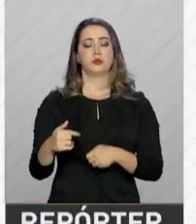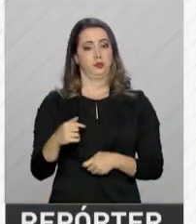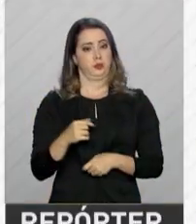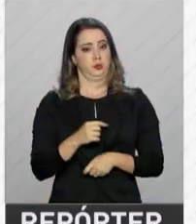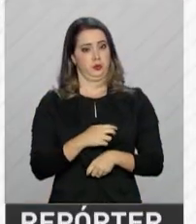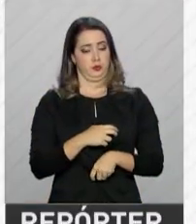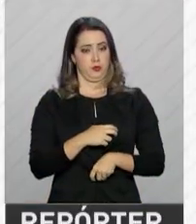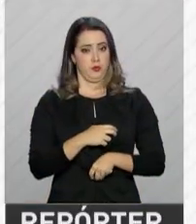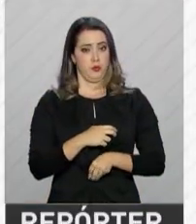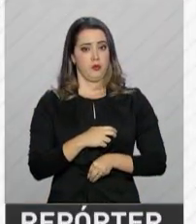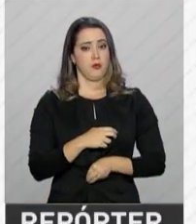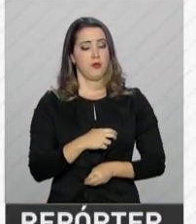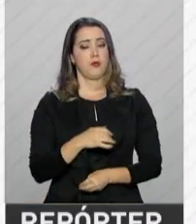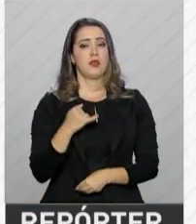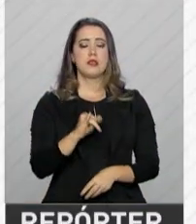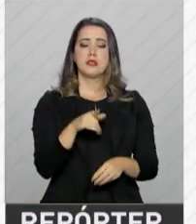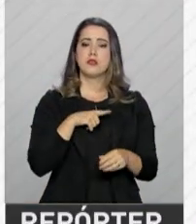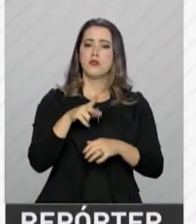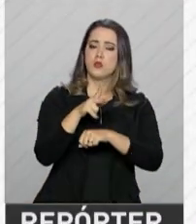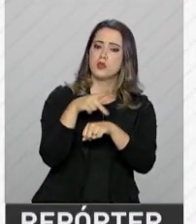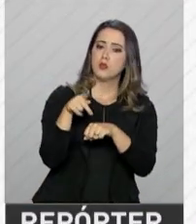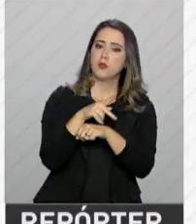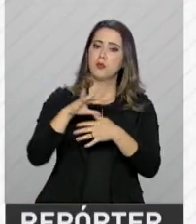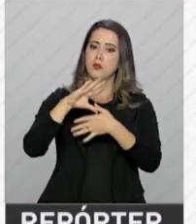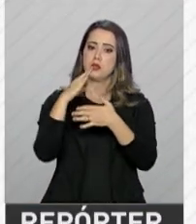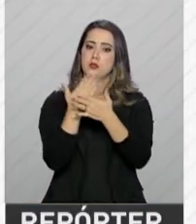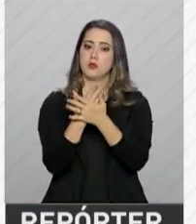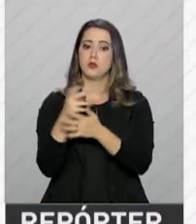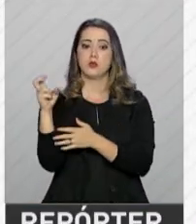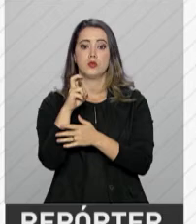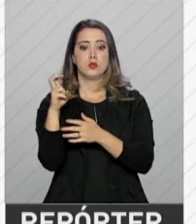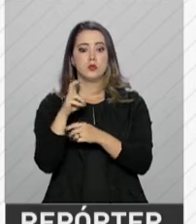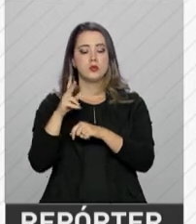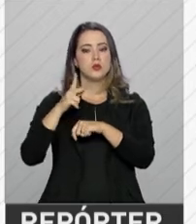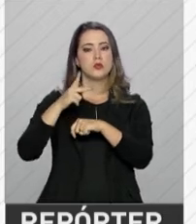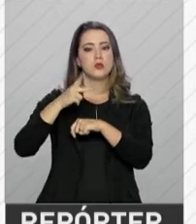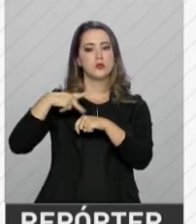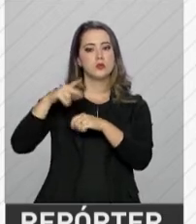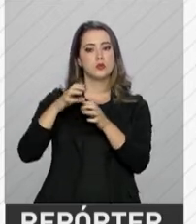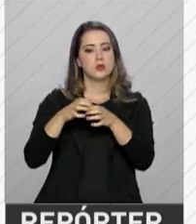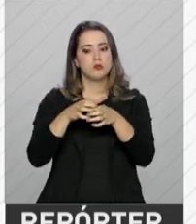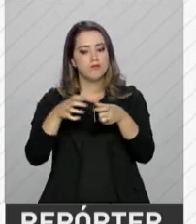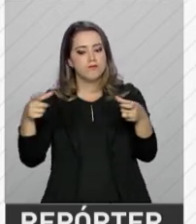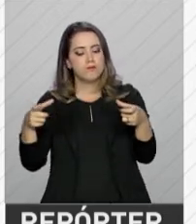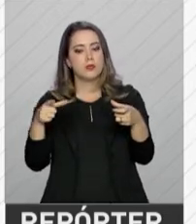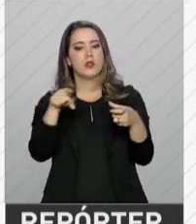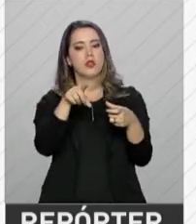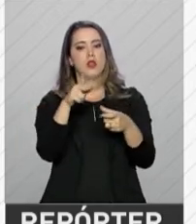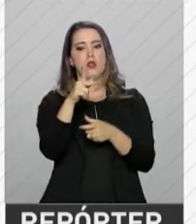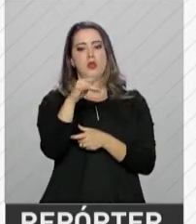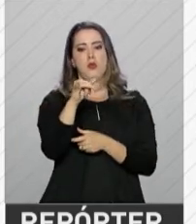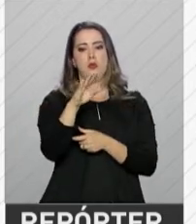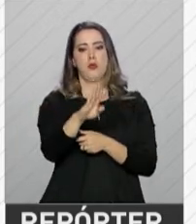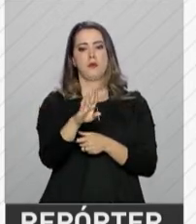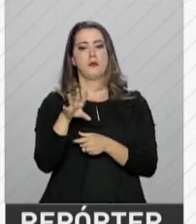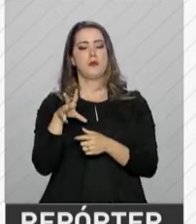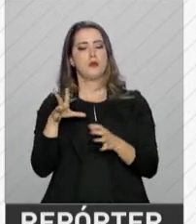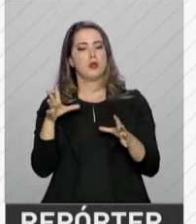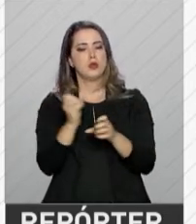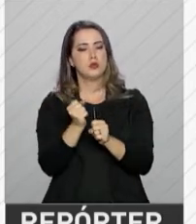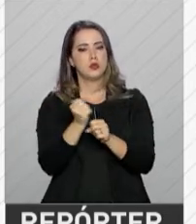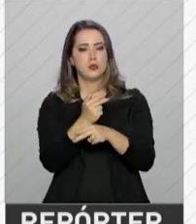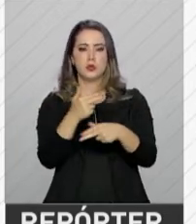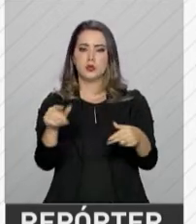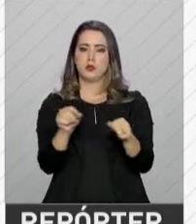se fosse um país o mercosul teria quinta maior economia do mundo o produto interno bruto a soma de todos os bens e serviços produzidos